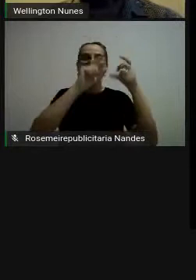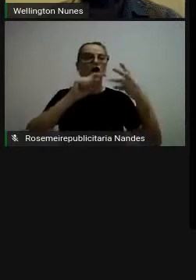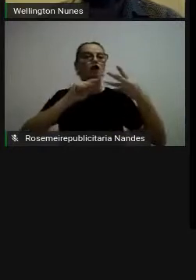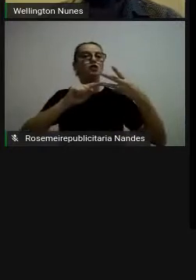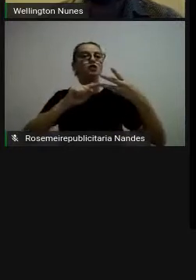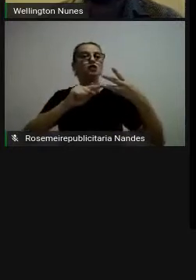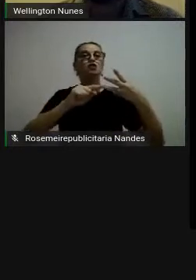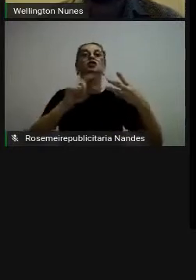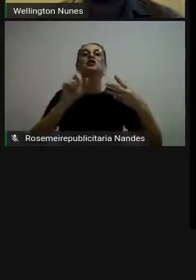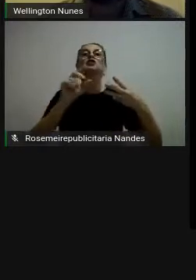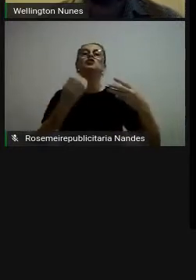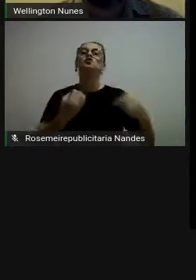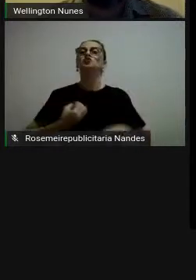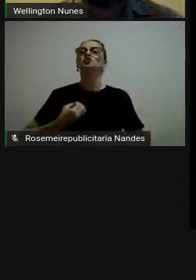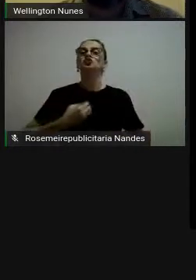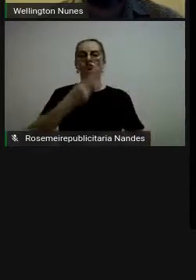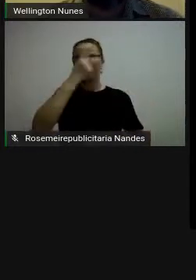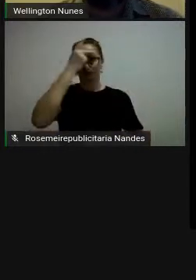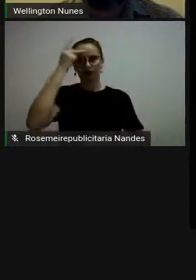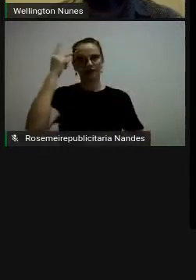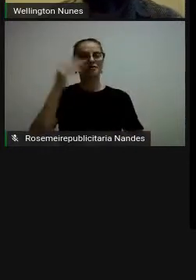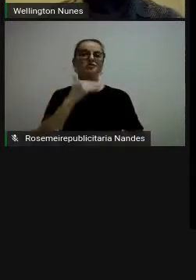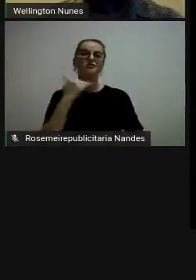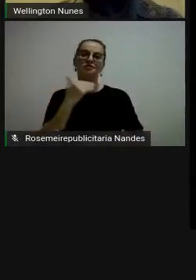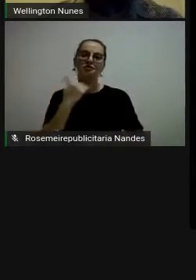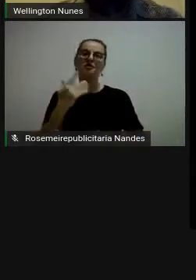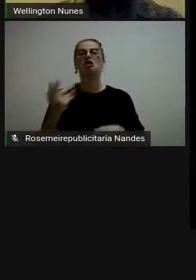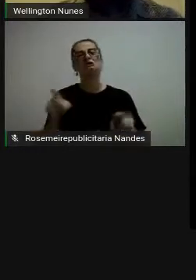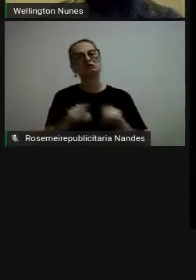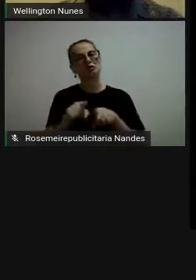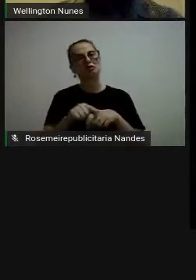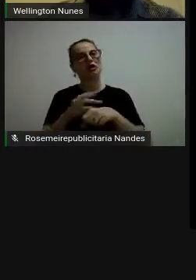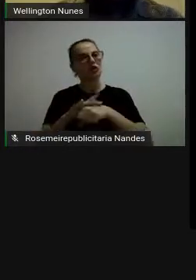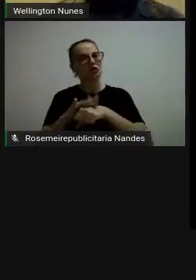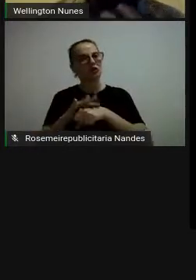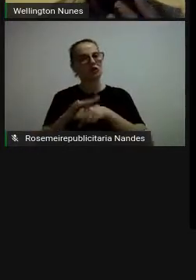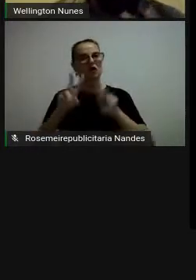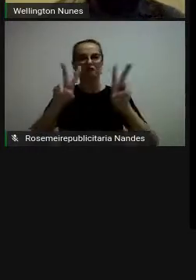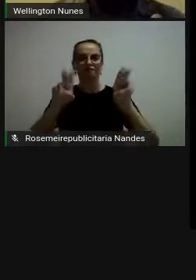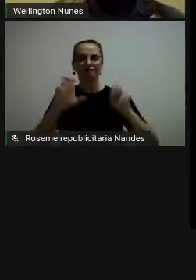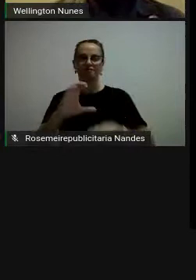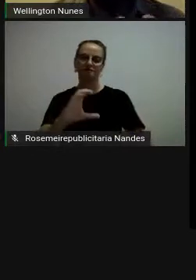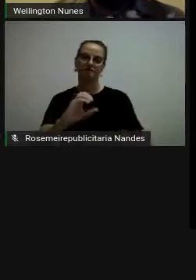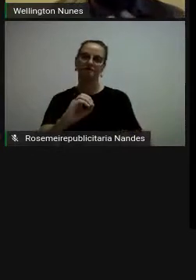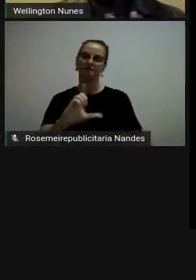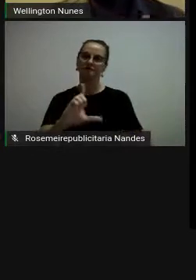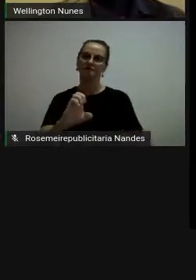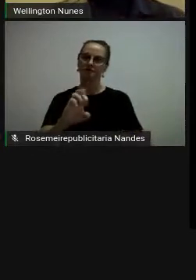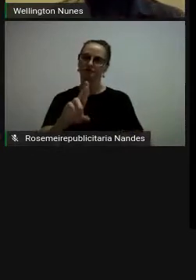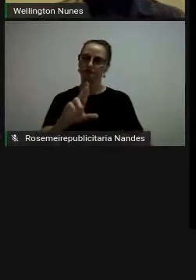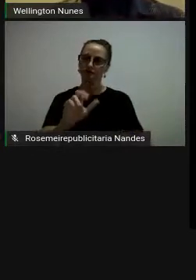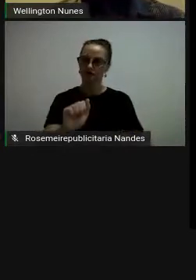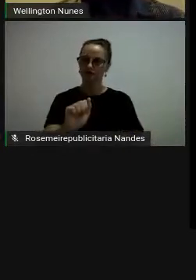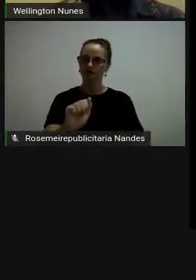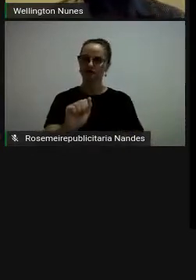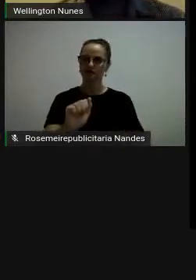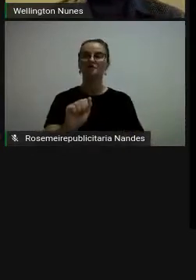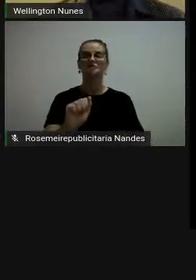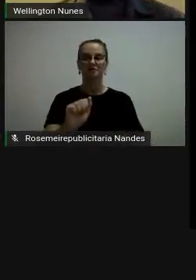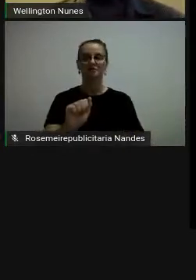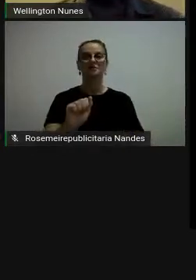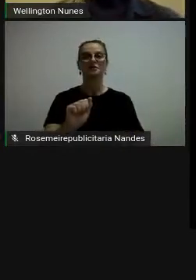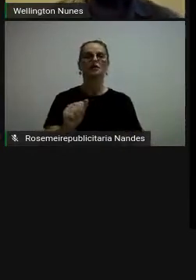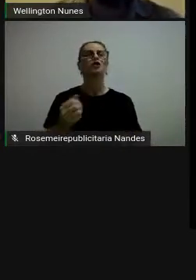de saúde que estavam interligados à cólera. Mas como é que veio, então, a popularização